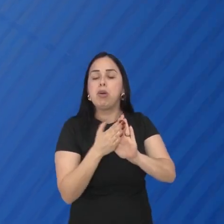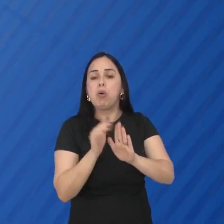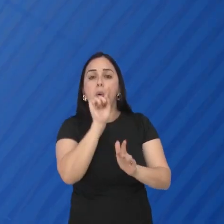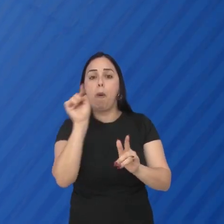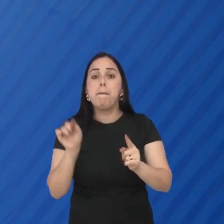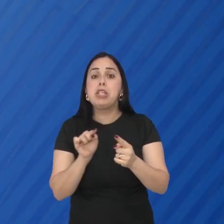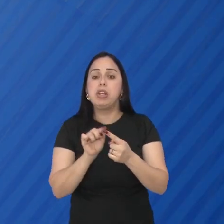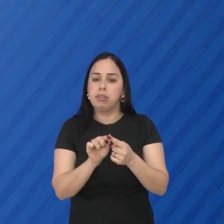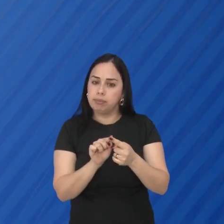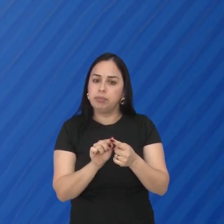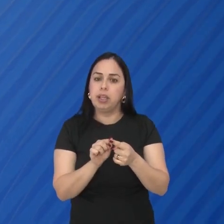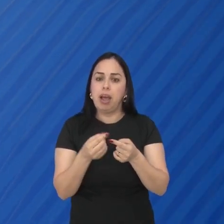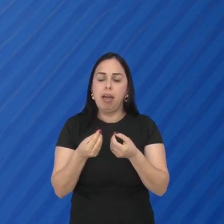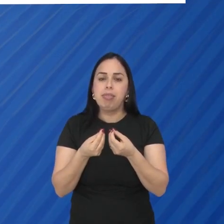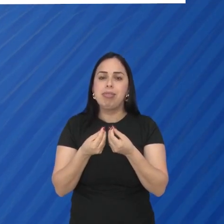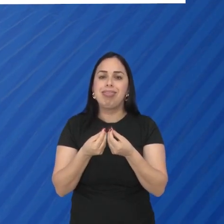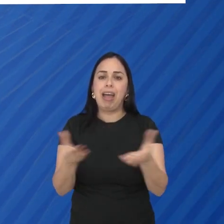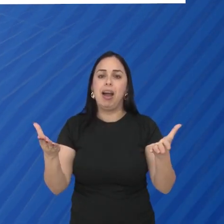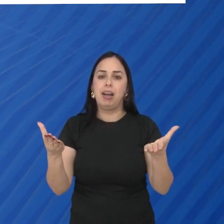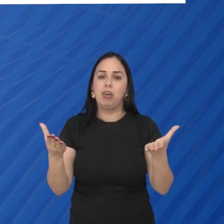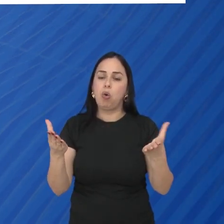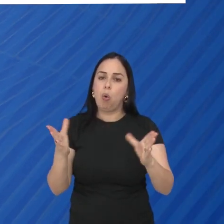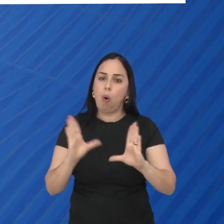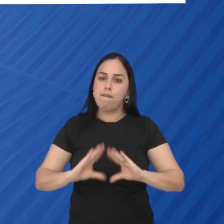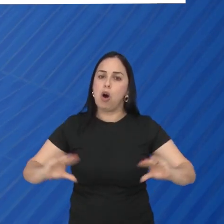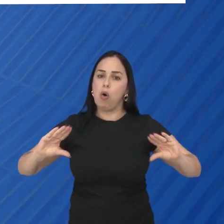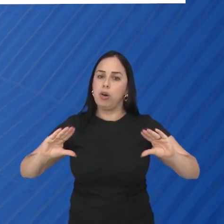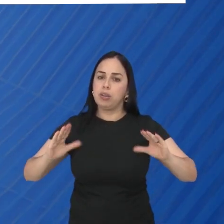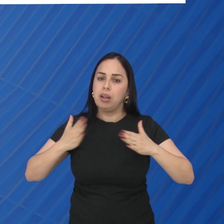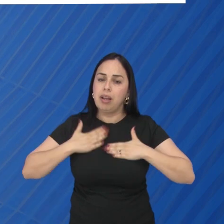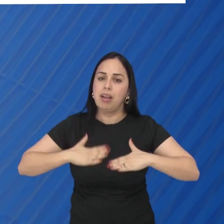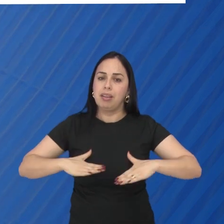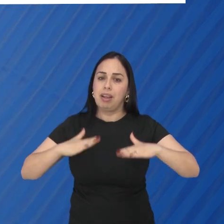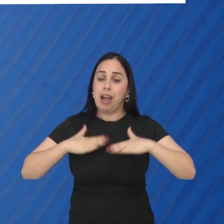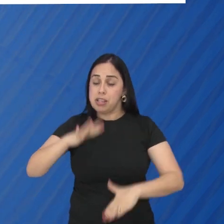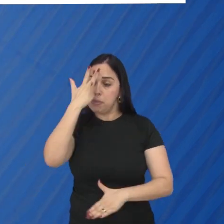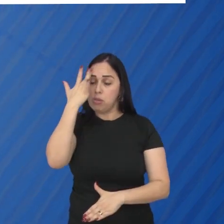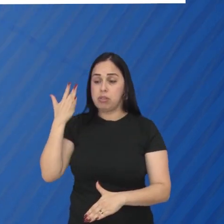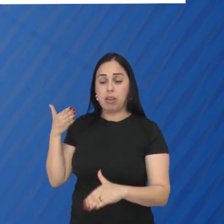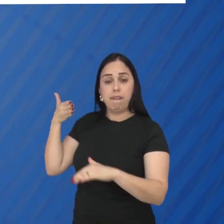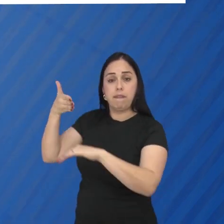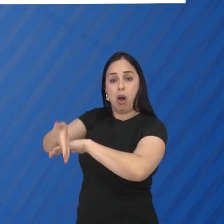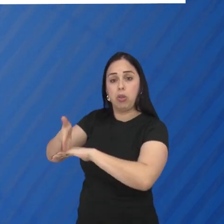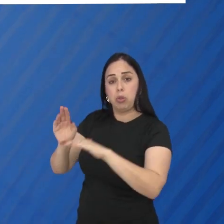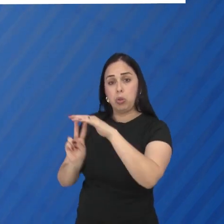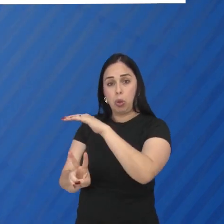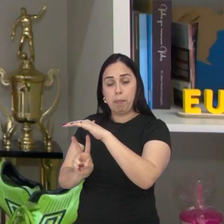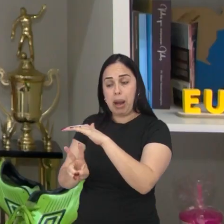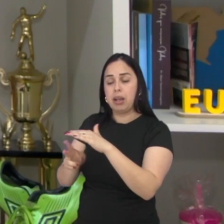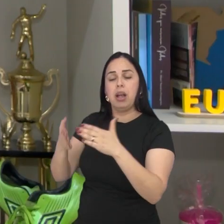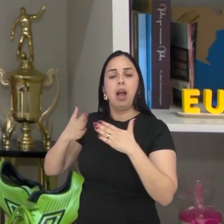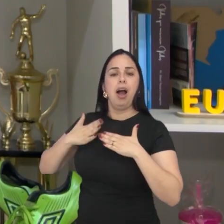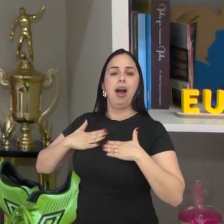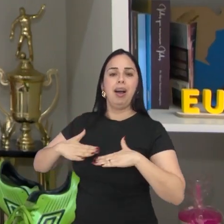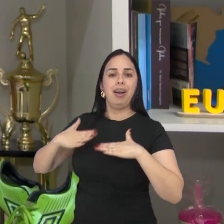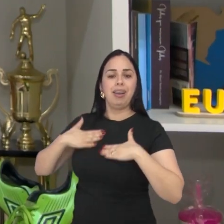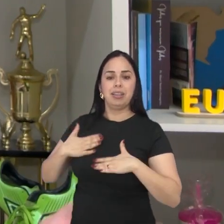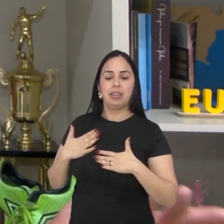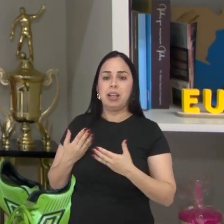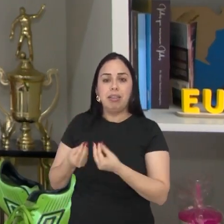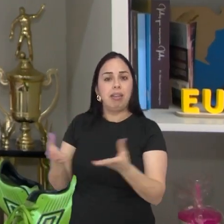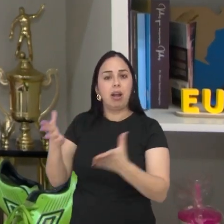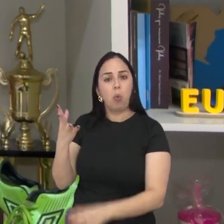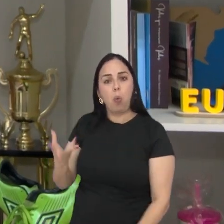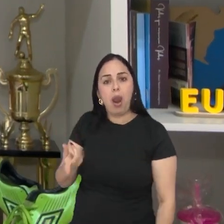proposta tem como objetivo oferecer mais comodidade aos moradores que frequentam o parque. É trazer